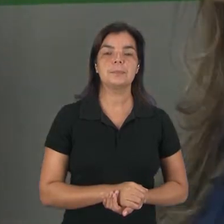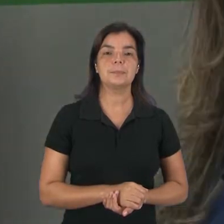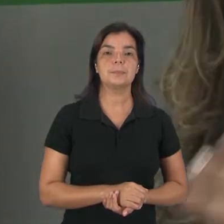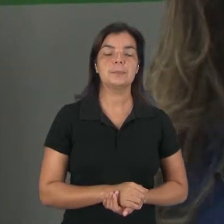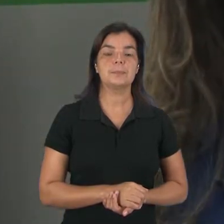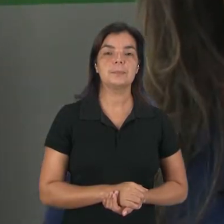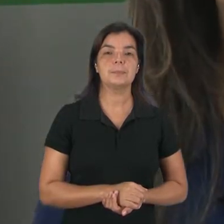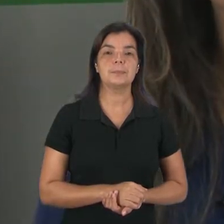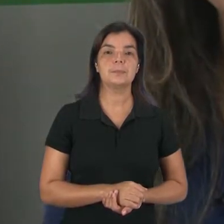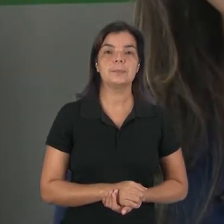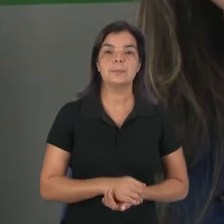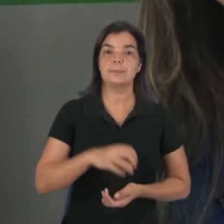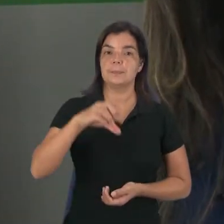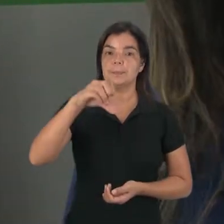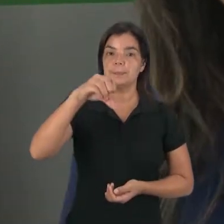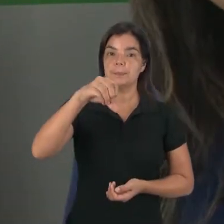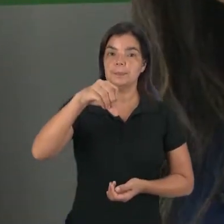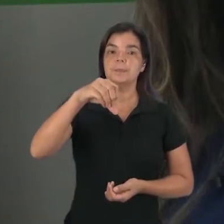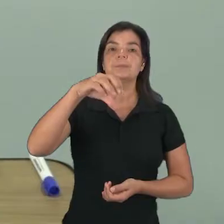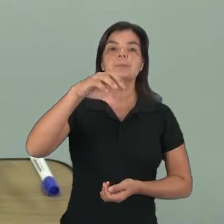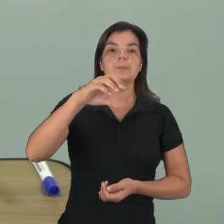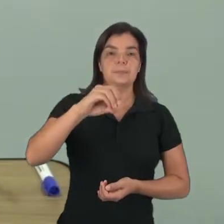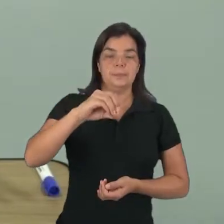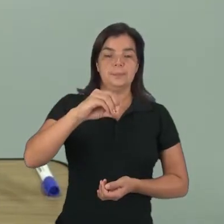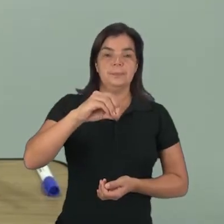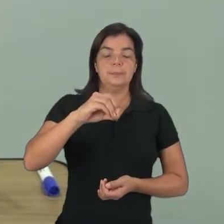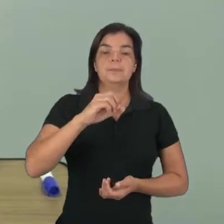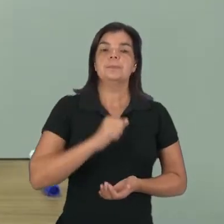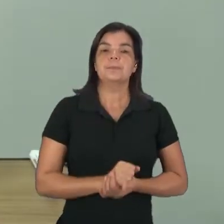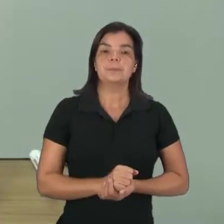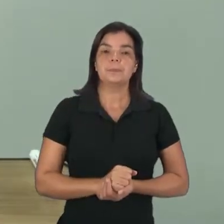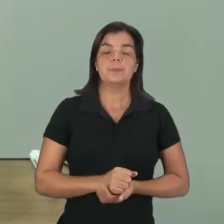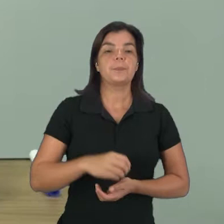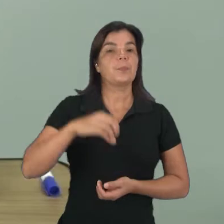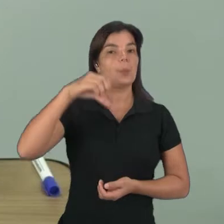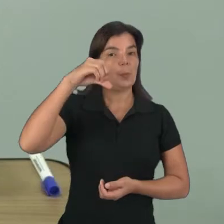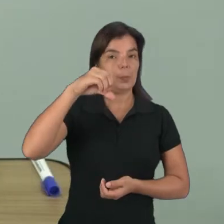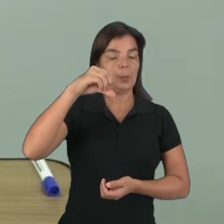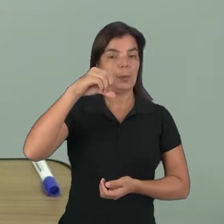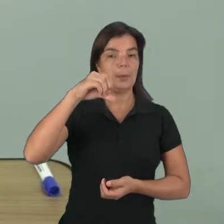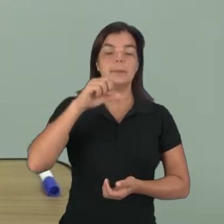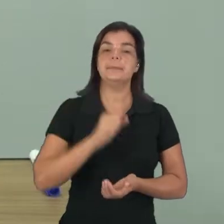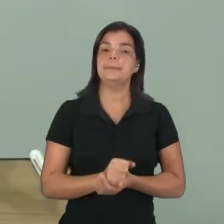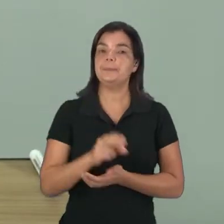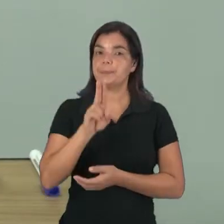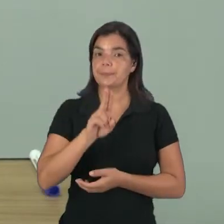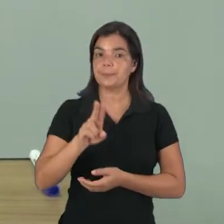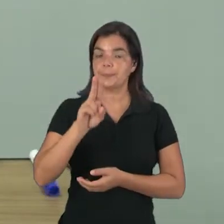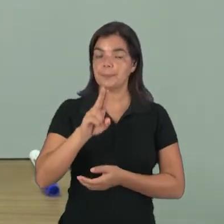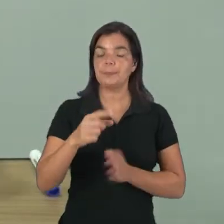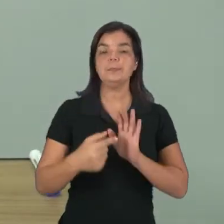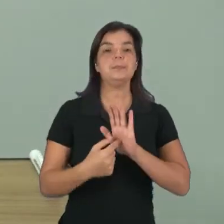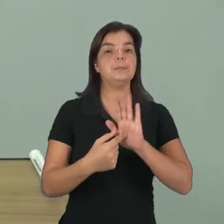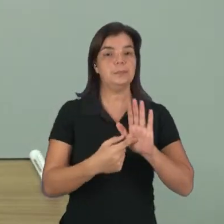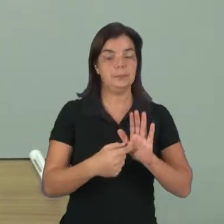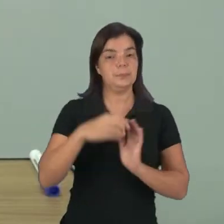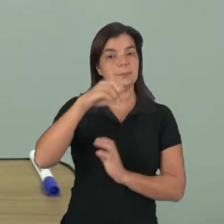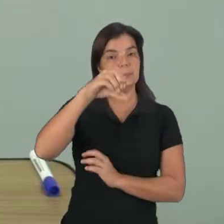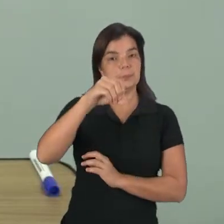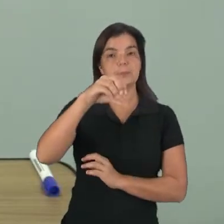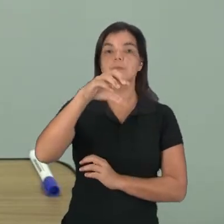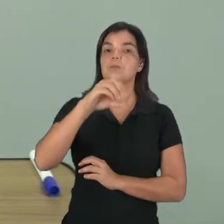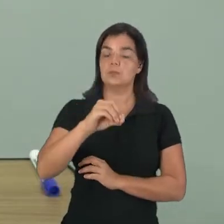pela indicação de 90, isso mesmo. E nós colocamos o 9 lá na ordem das dezenas, indicando que há